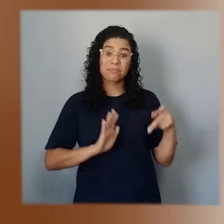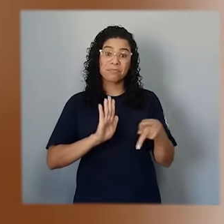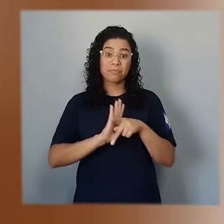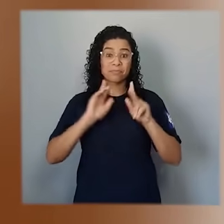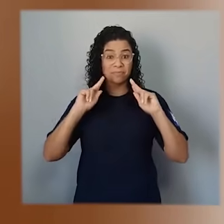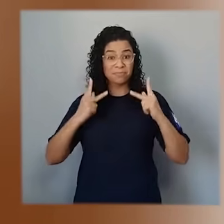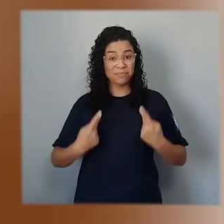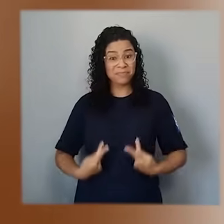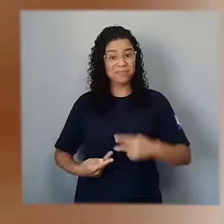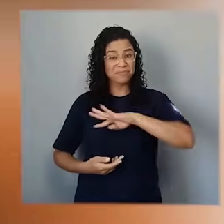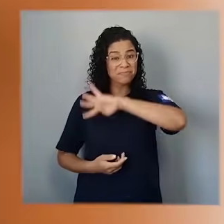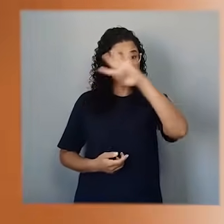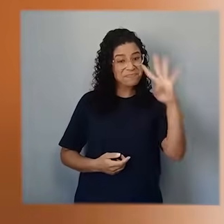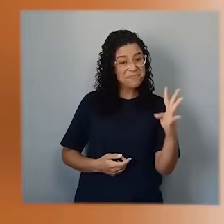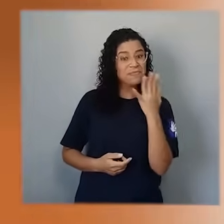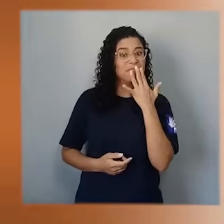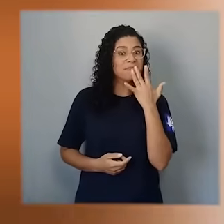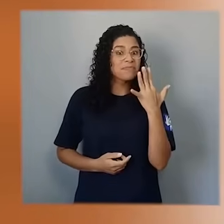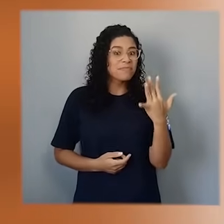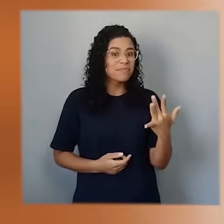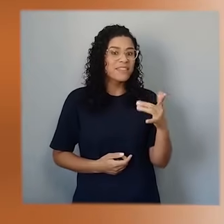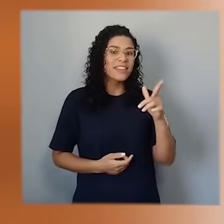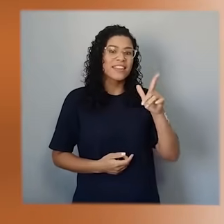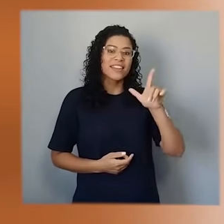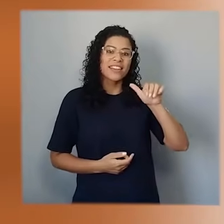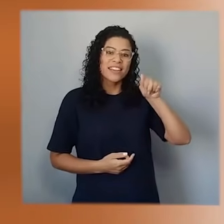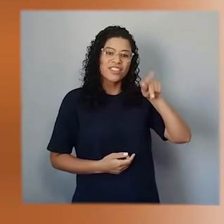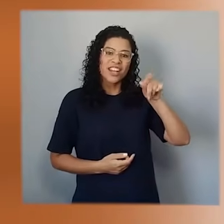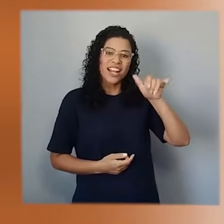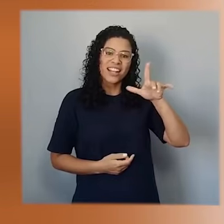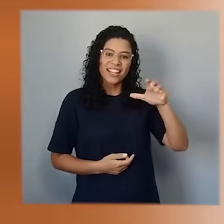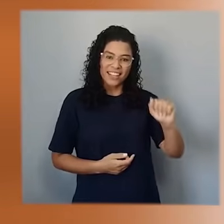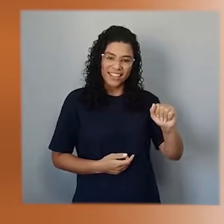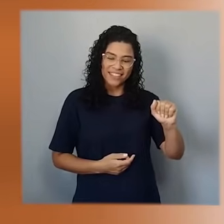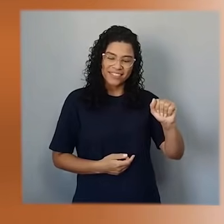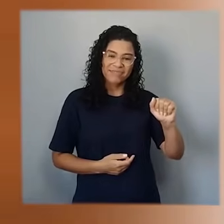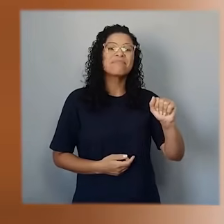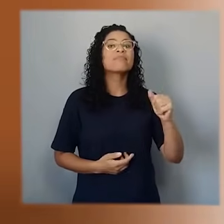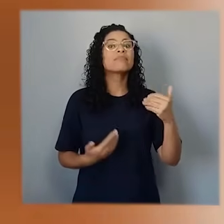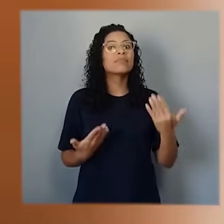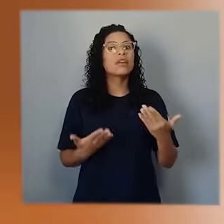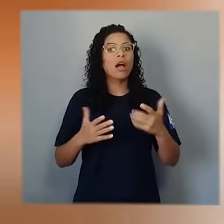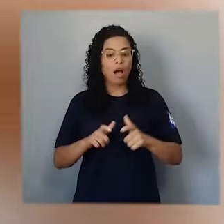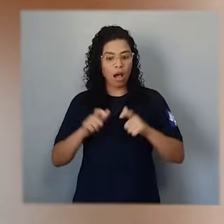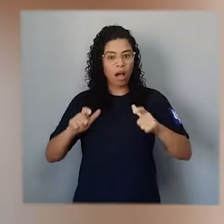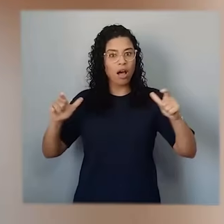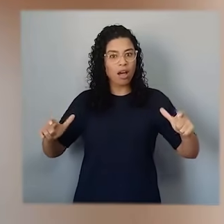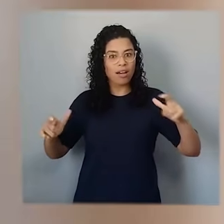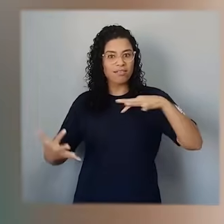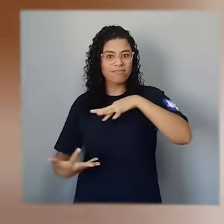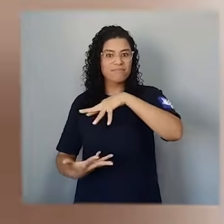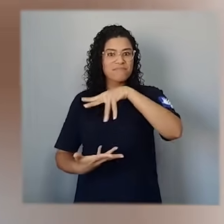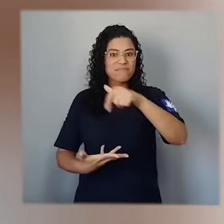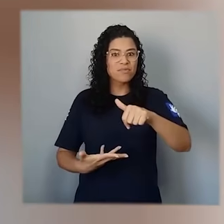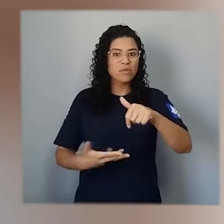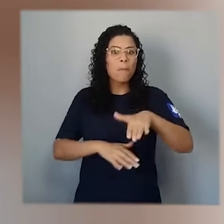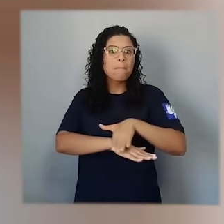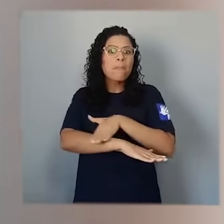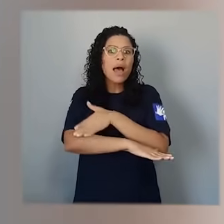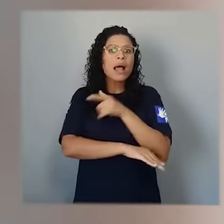humana, inspiradas e inspirados pela artista Angélica Das. Aumentando o mundo, pele cor de quê?